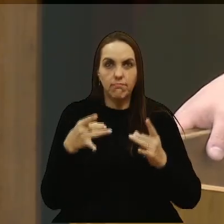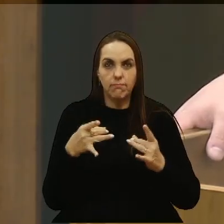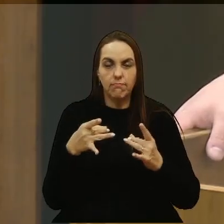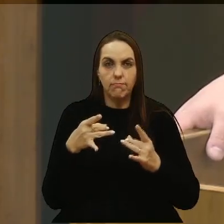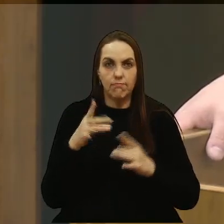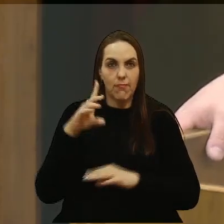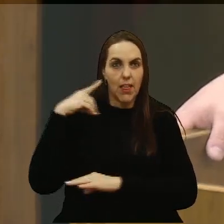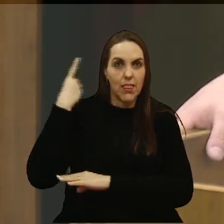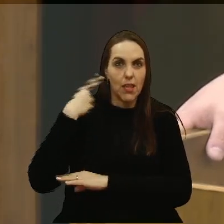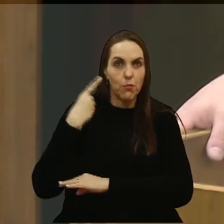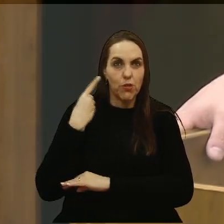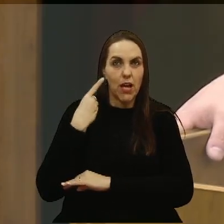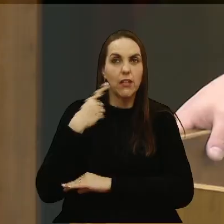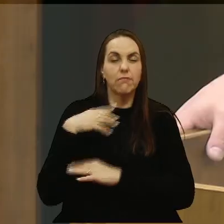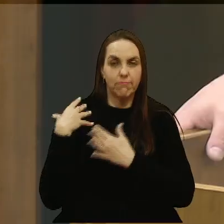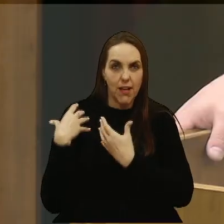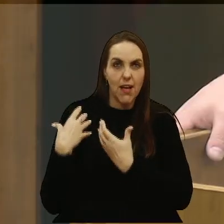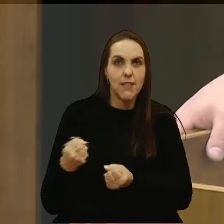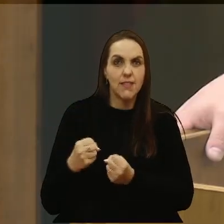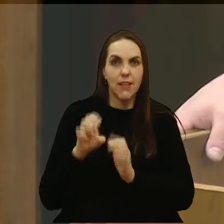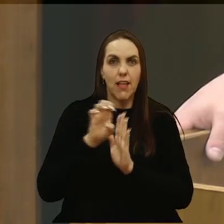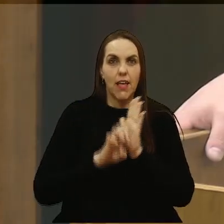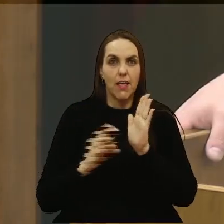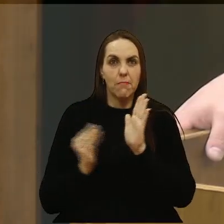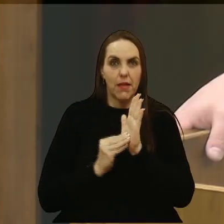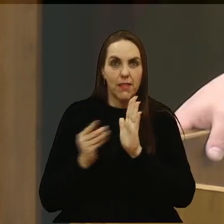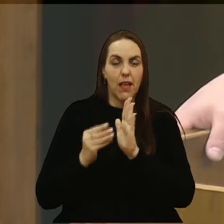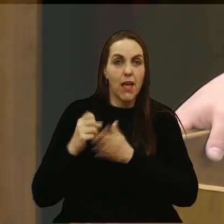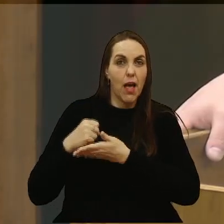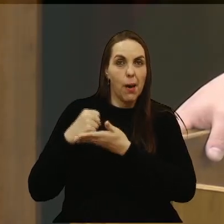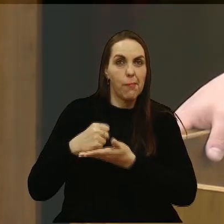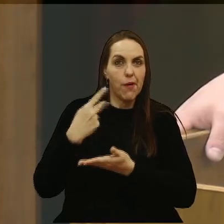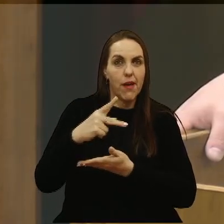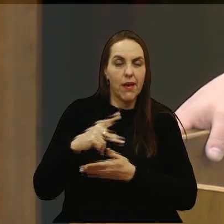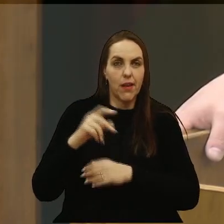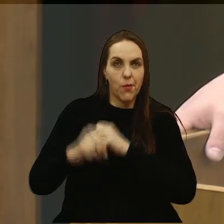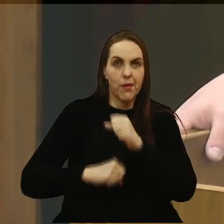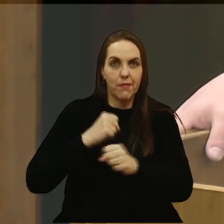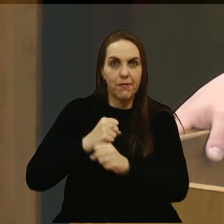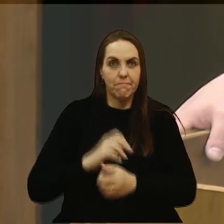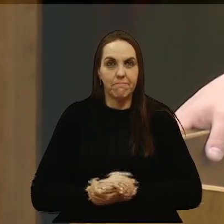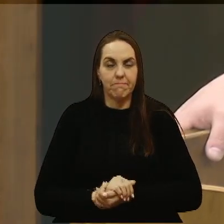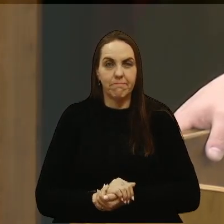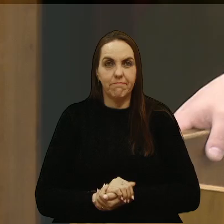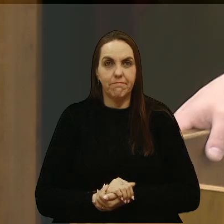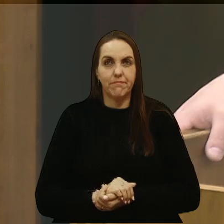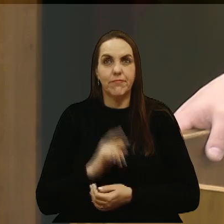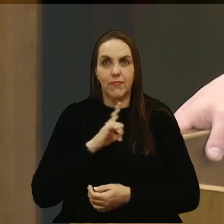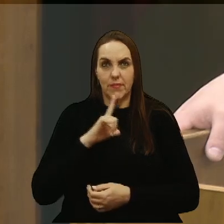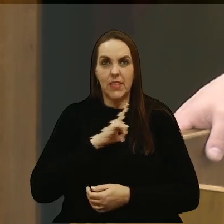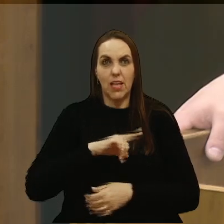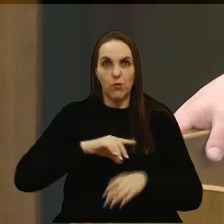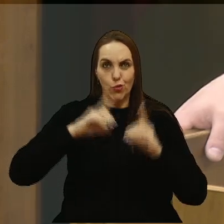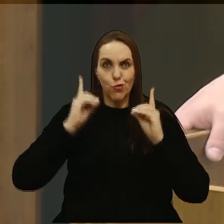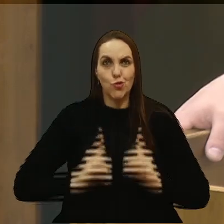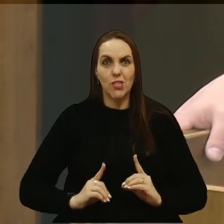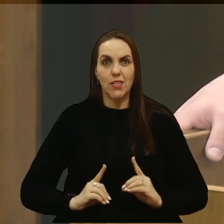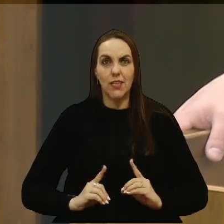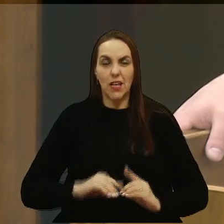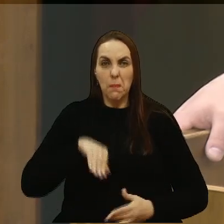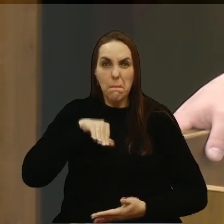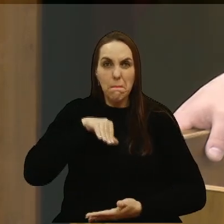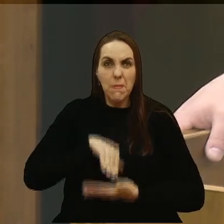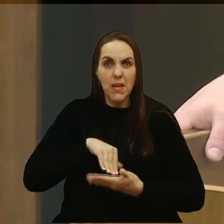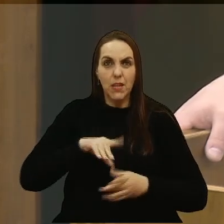aos deputados que se venderem por emendas e apoiarem ele o ano que vem. né? Tenham dignidade, o mínimo de